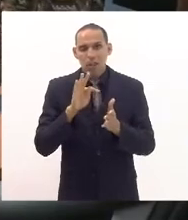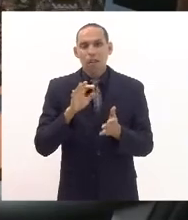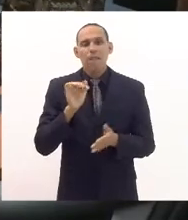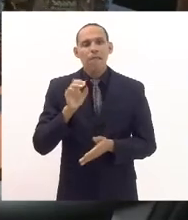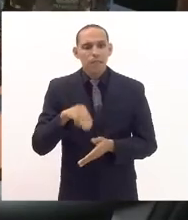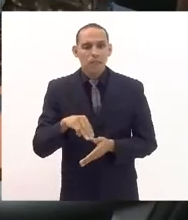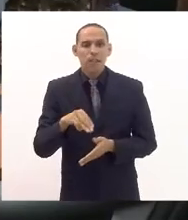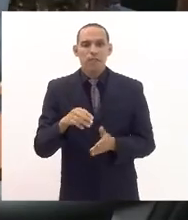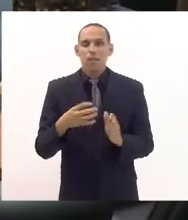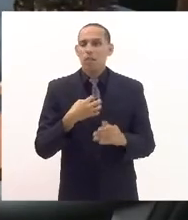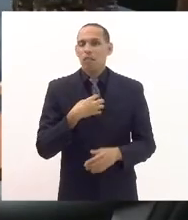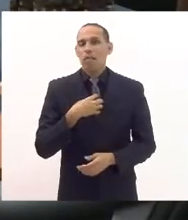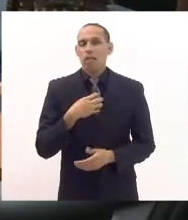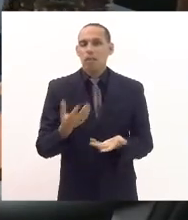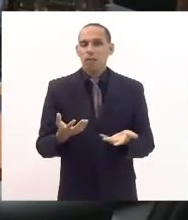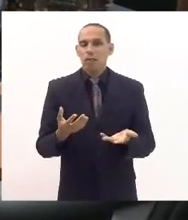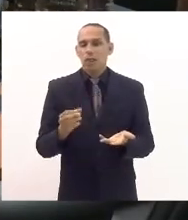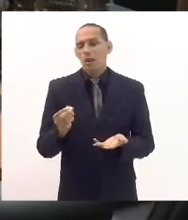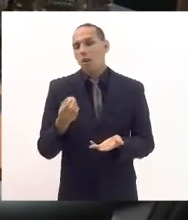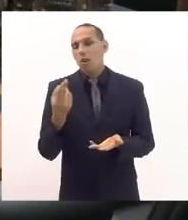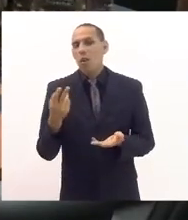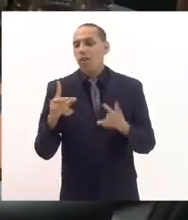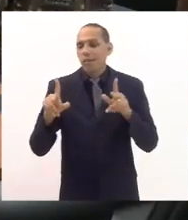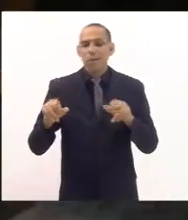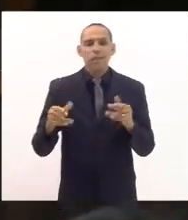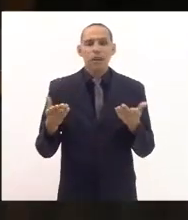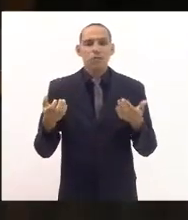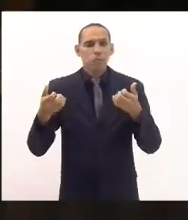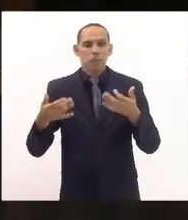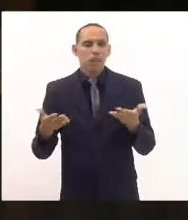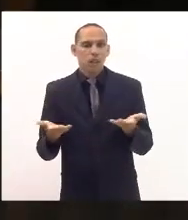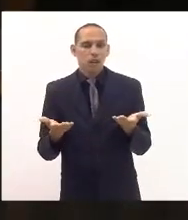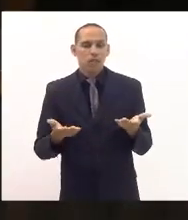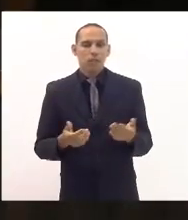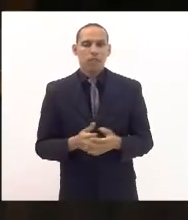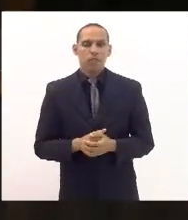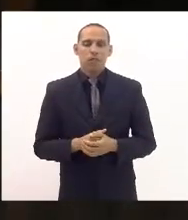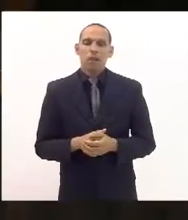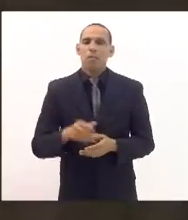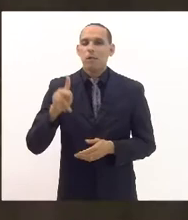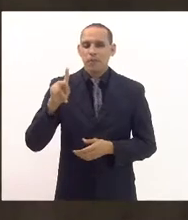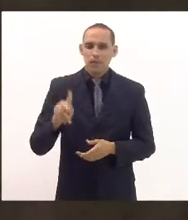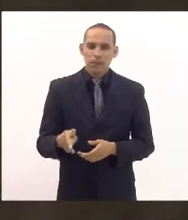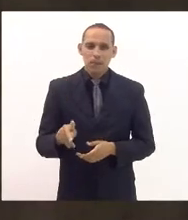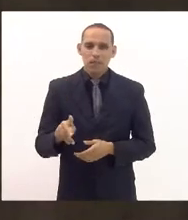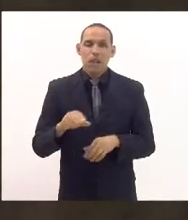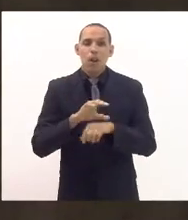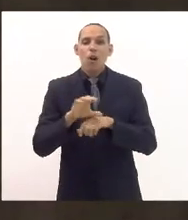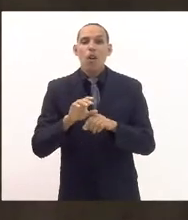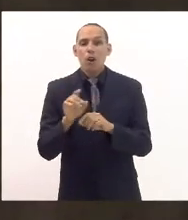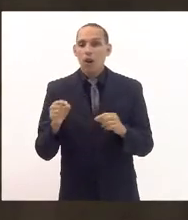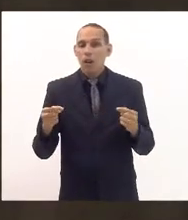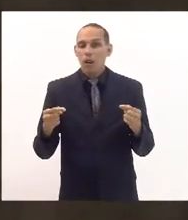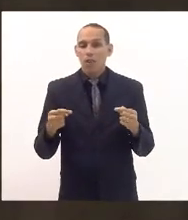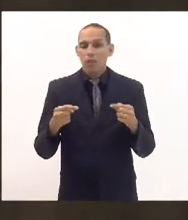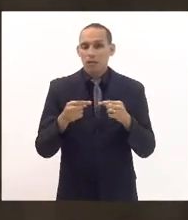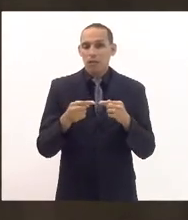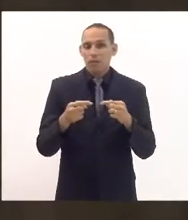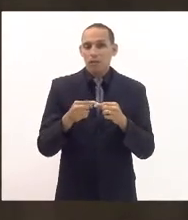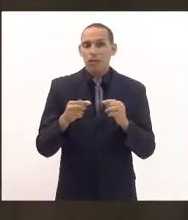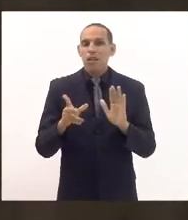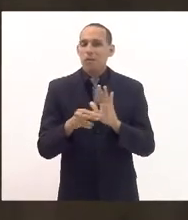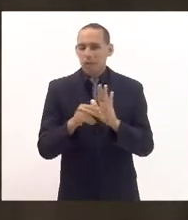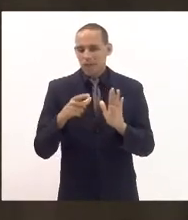que a gente já falou você não vai cair vai cair no mesmo caso do que eu acabei de falar seu presente funcionalidade com emendas concluindo para o